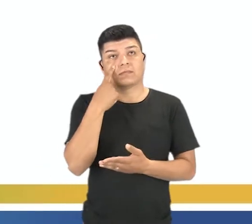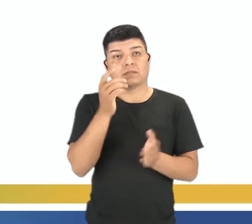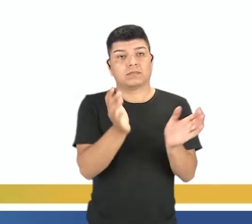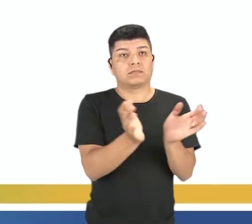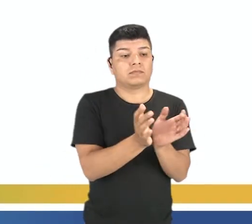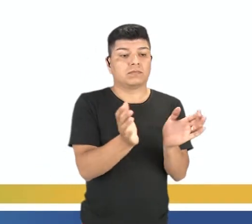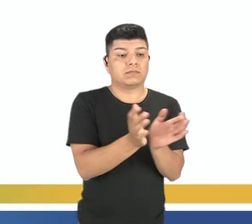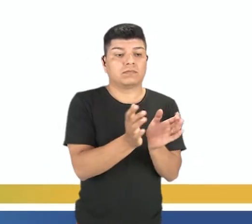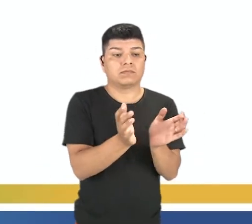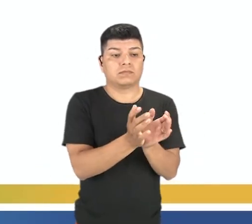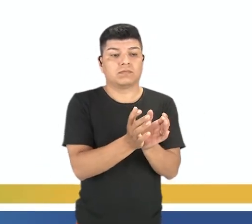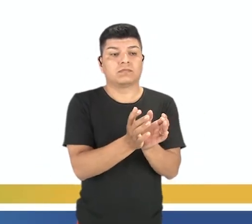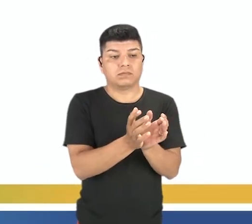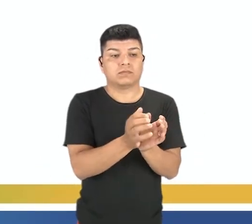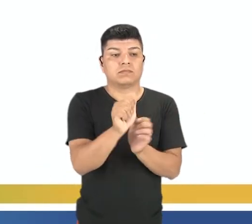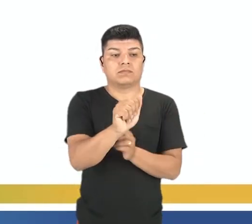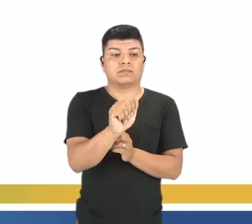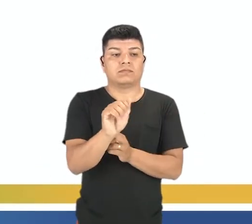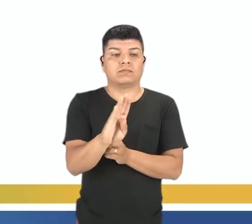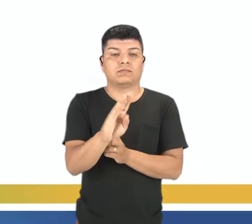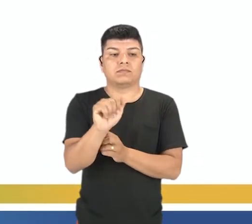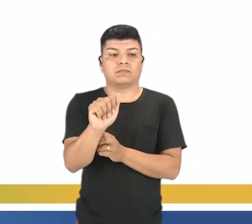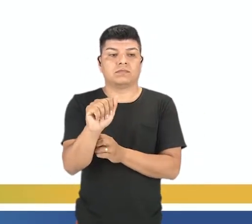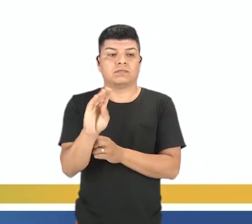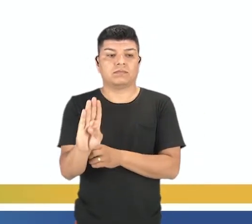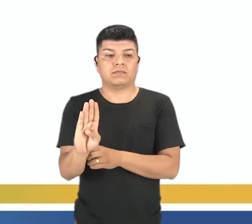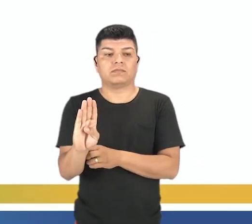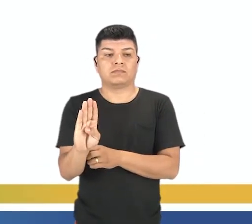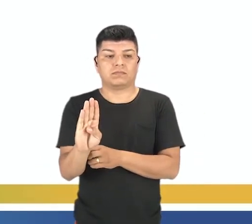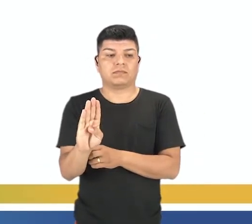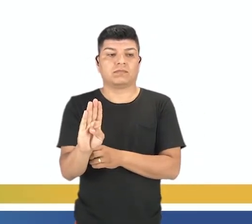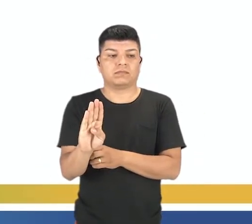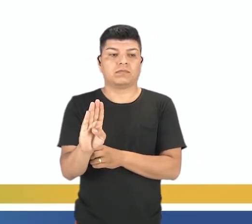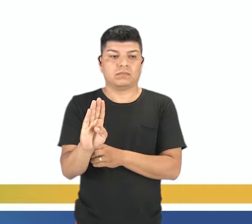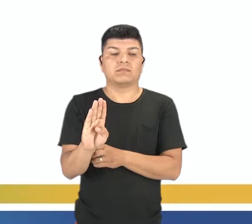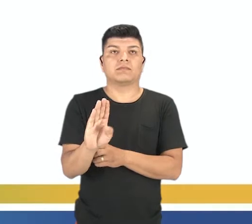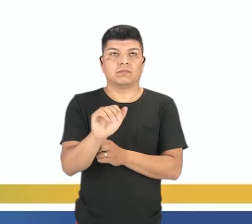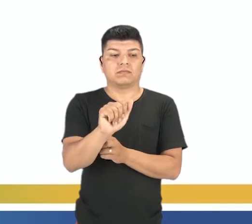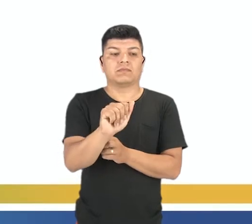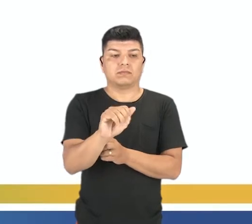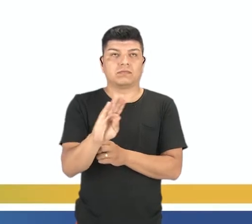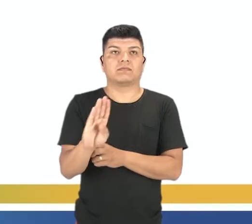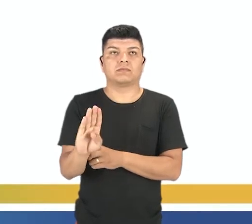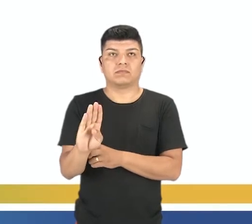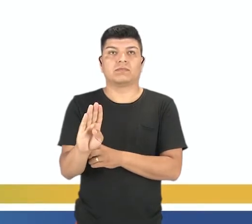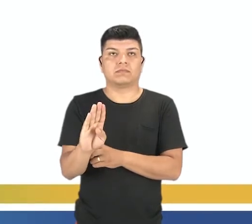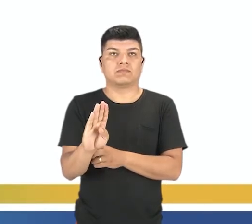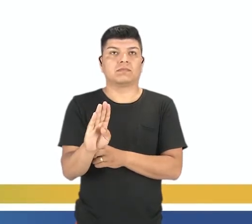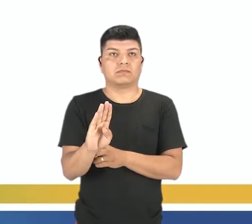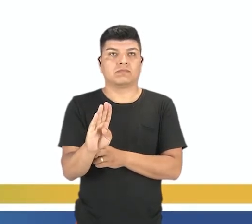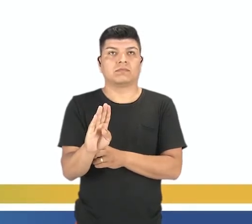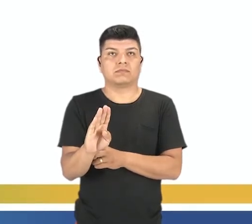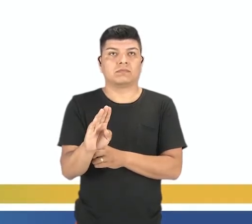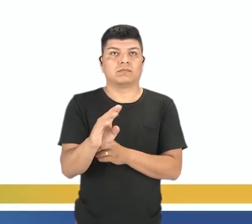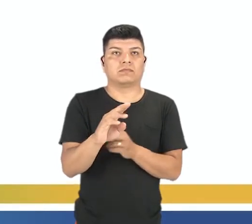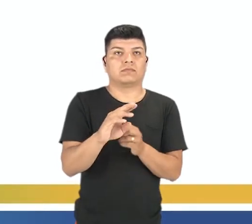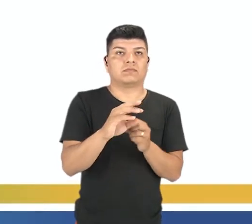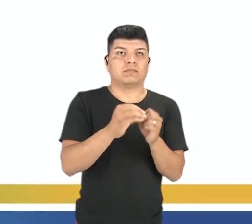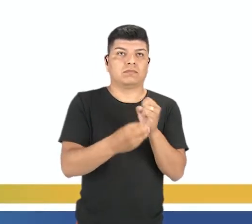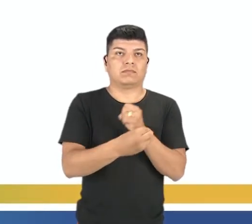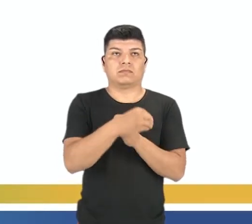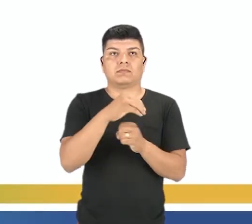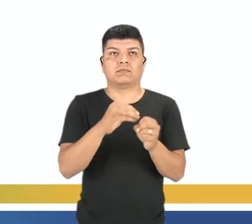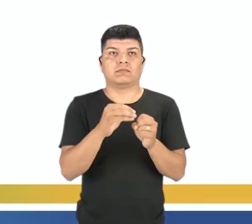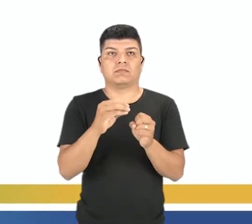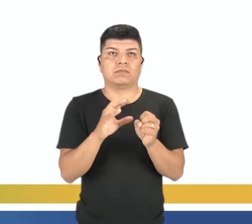grupo aqui em cima, AB e O. Eu tenho a configuração das hemácias com seus antígenos ao redor.